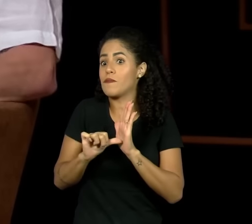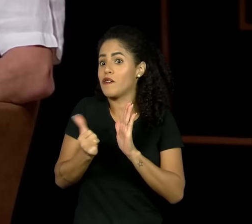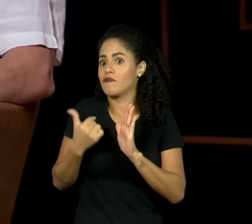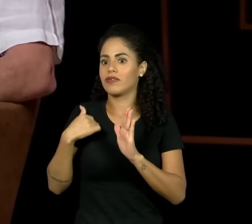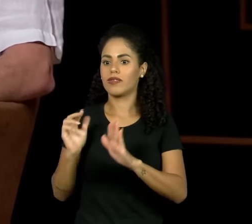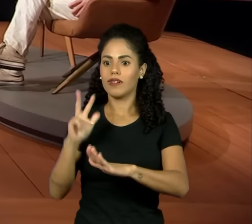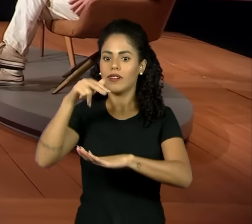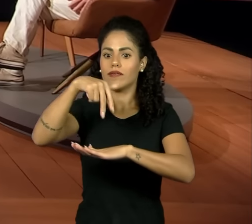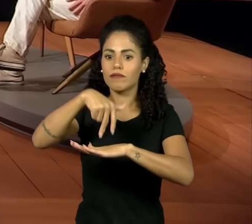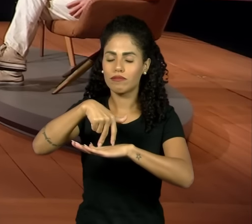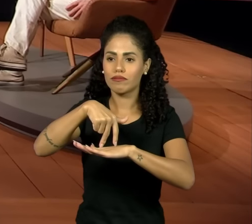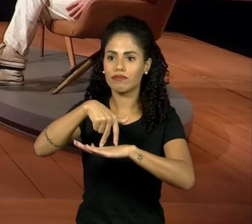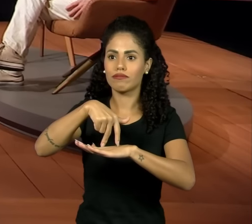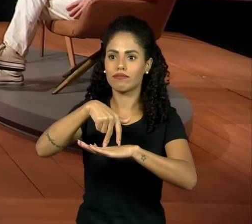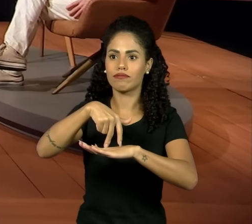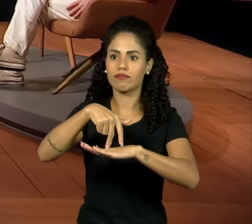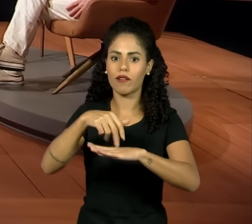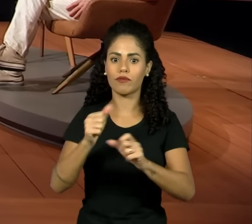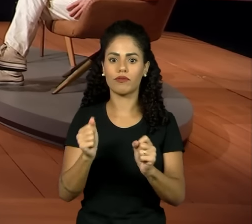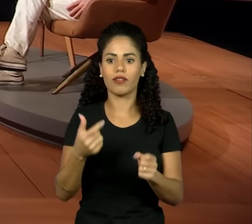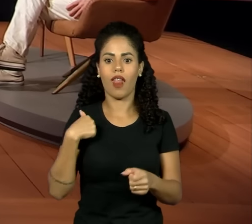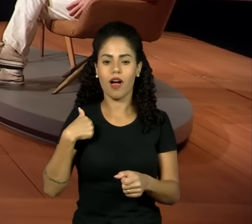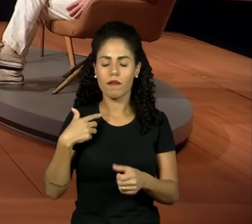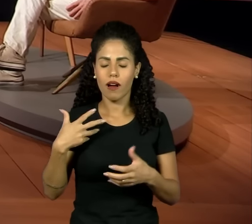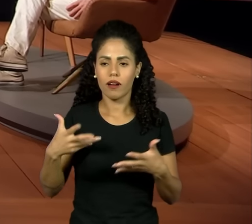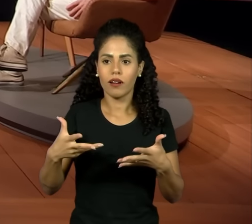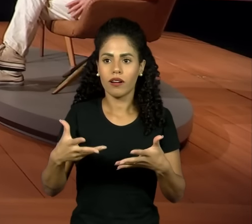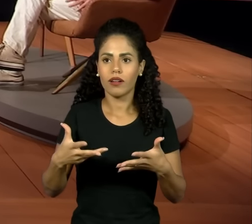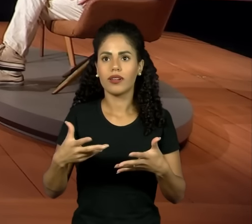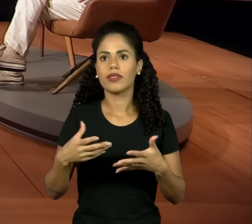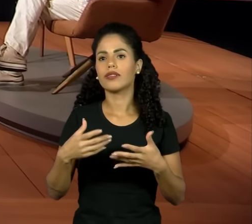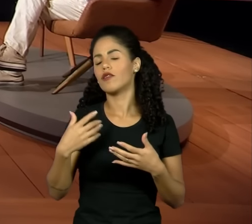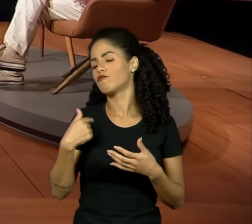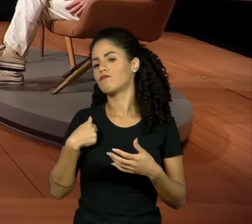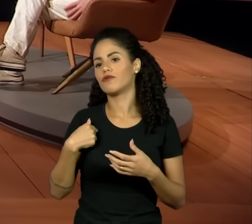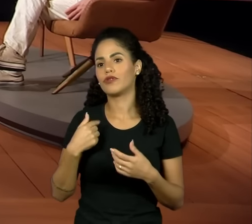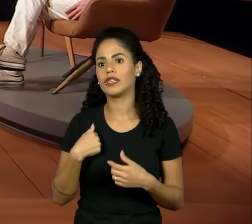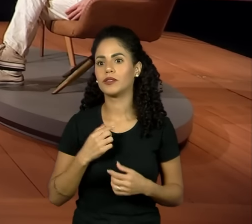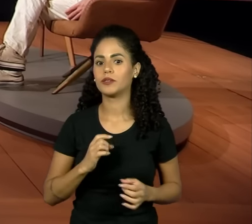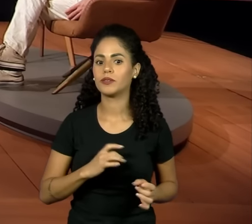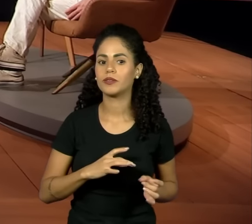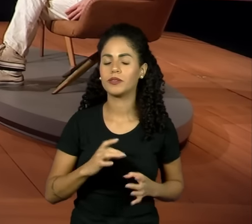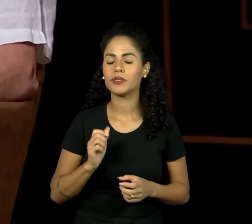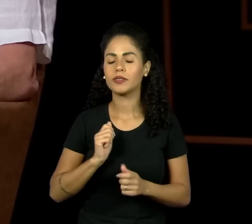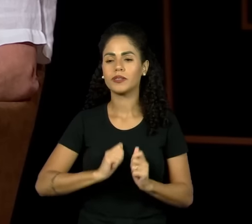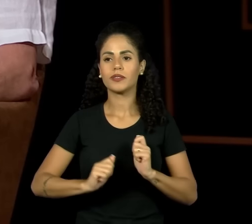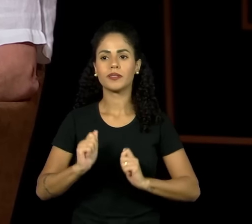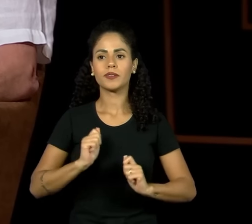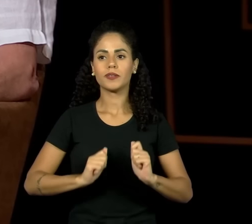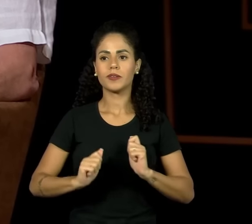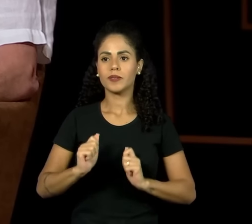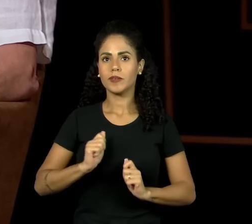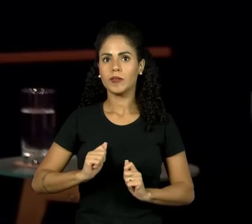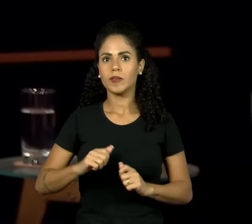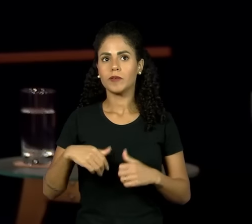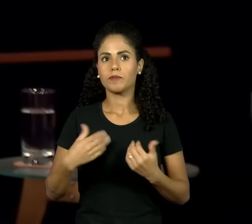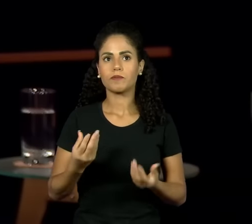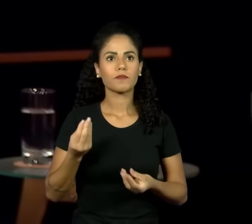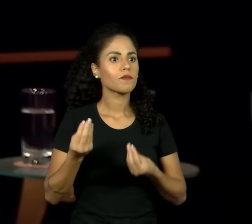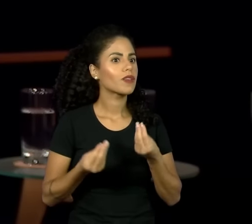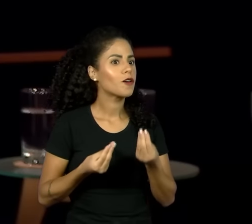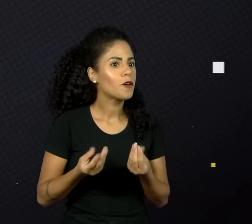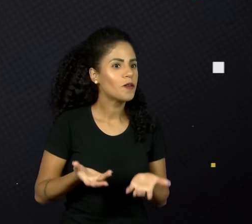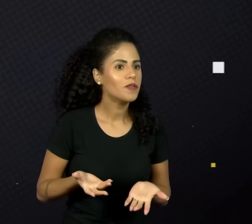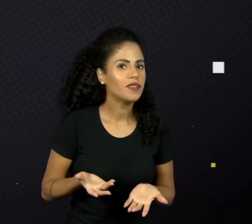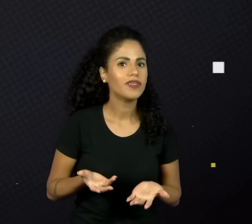tipo coxia uhum terceiro sinal Hum E eu tipo o ritual todo